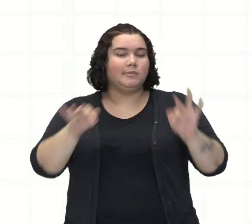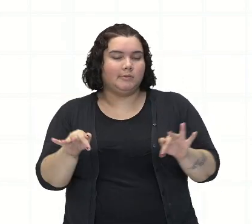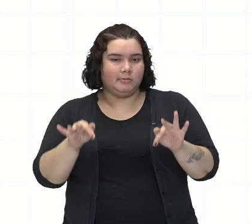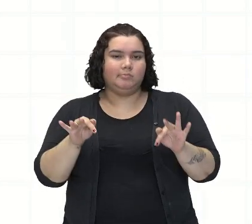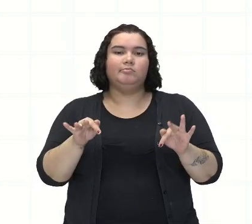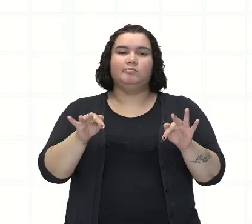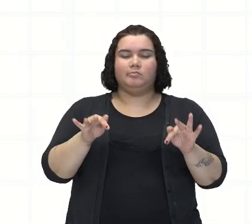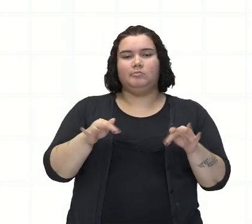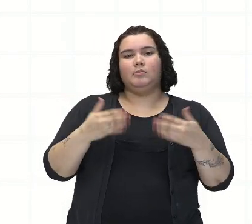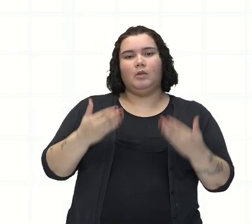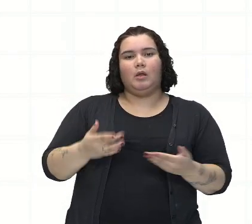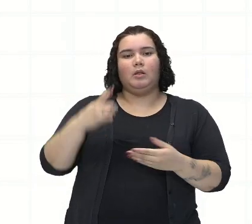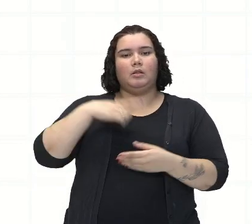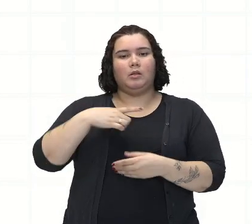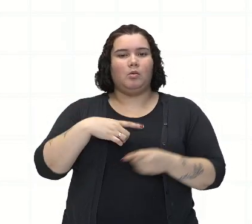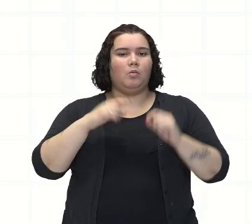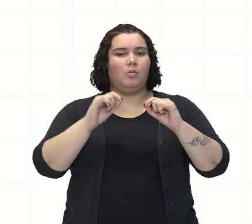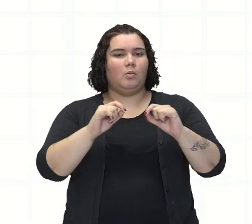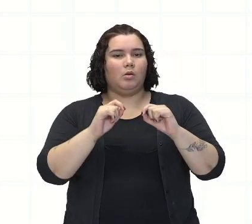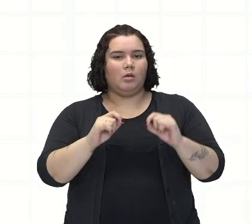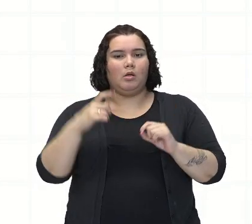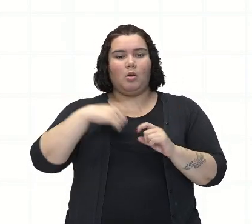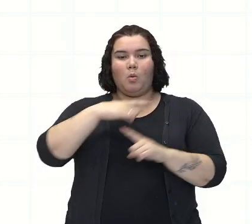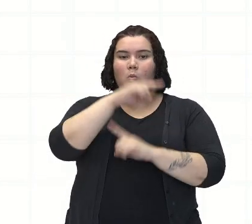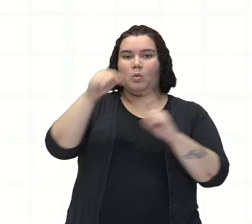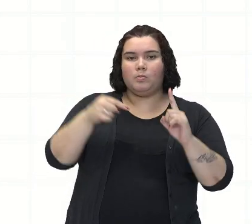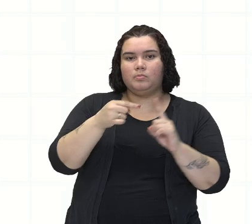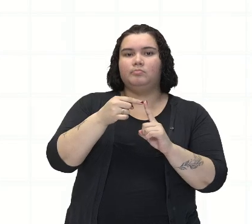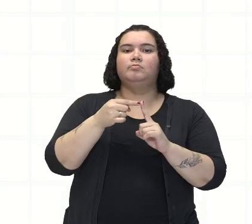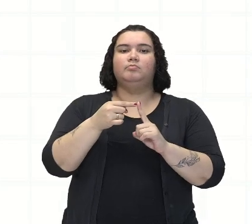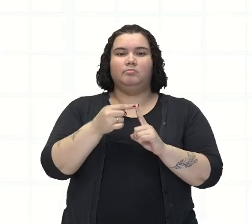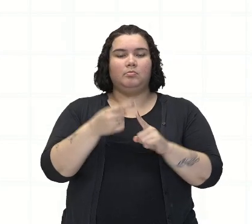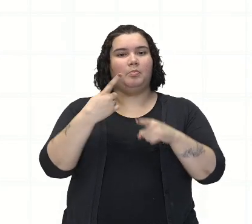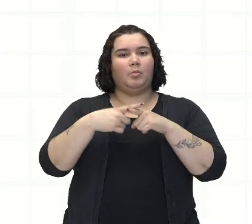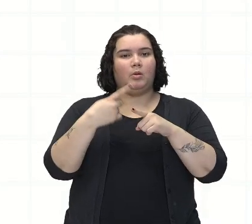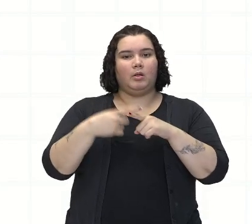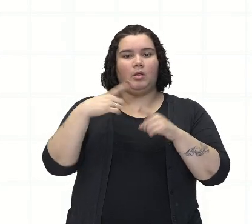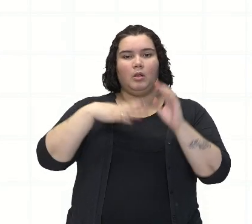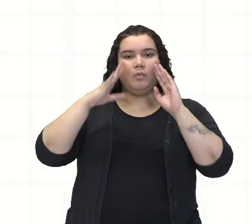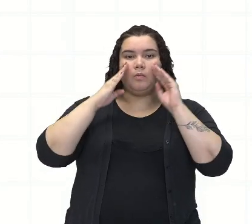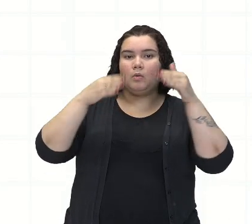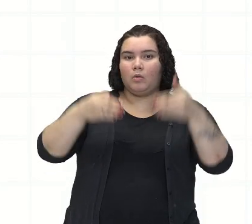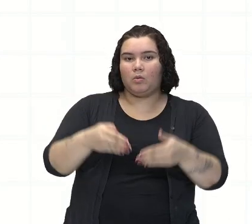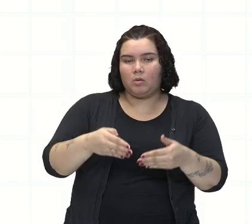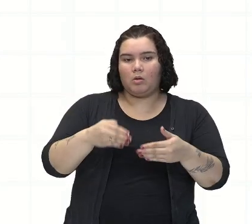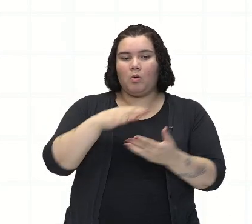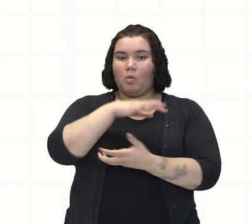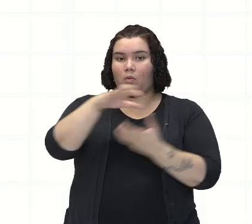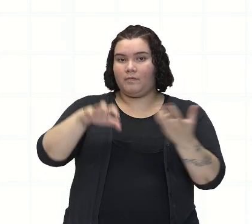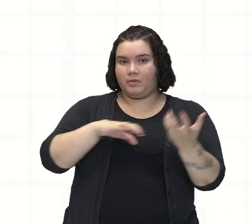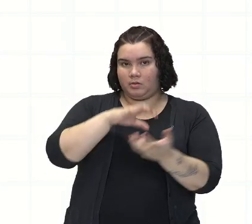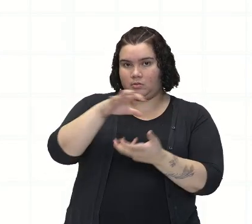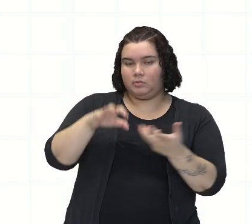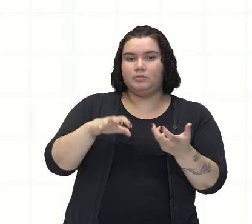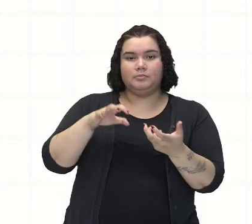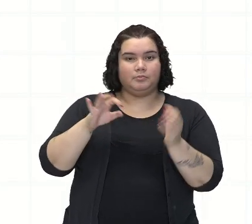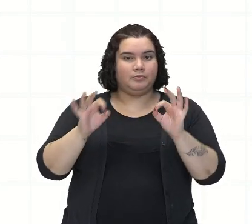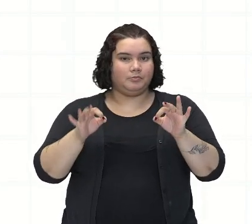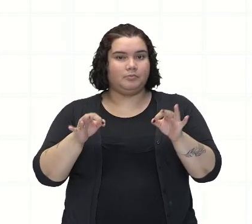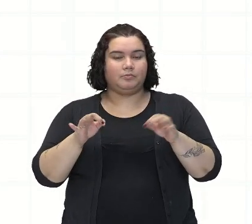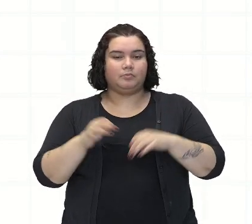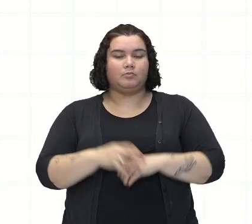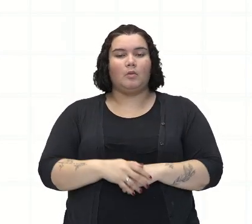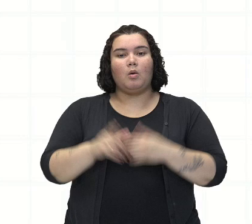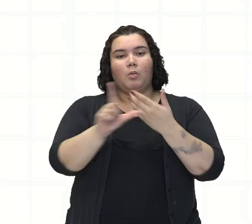ter esse elemento de que ela é bastante objetiva, justamente porque foca em apenas um conflito ou poucos conflitos, e